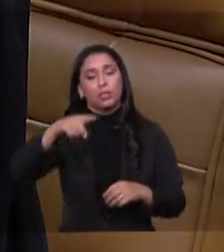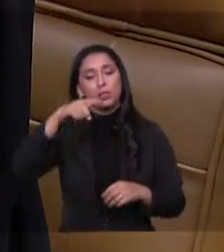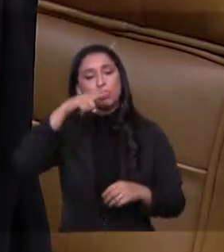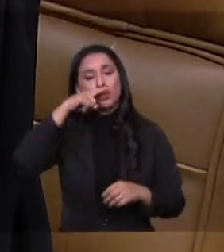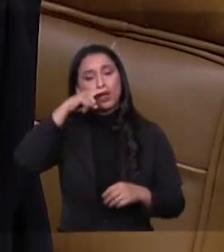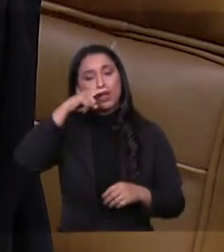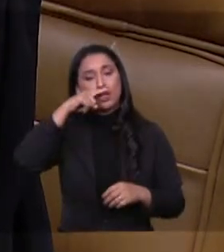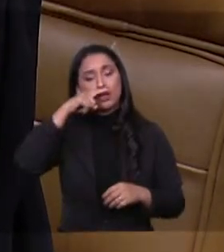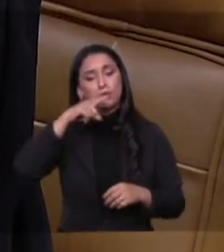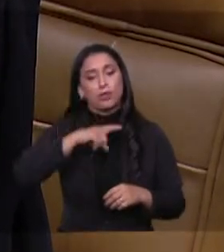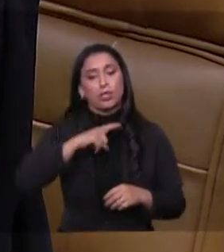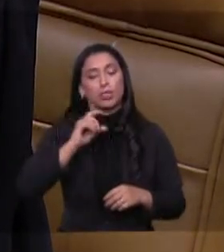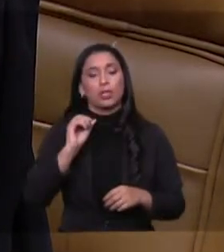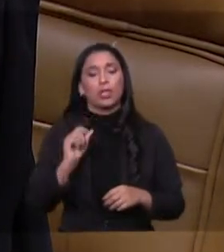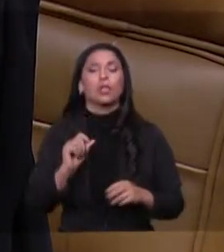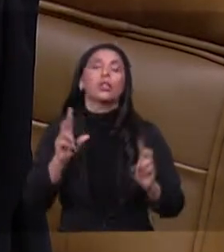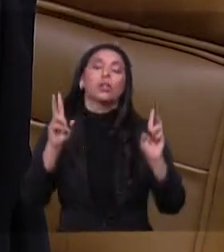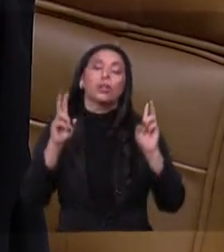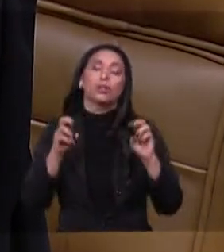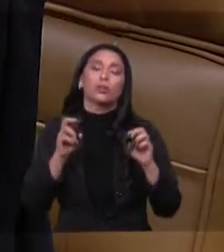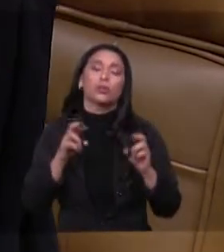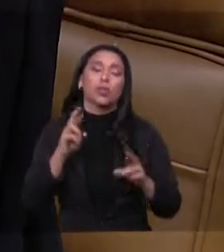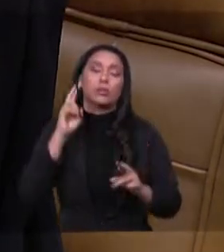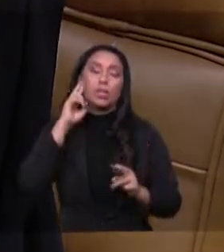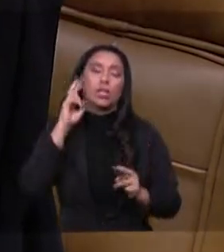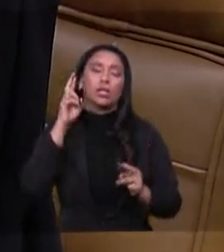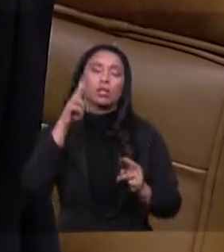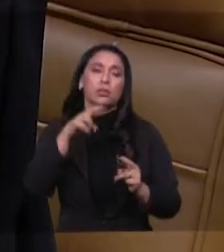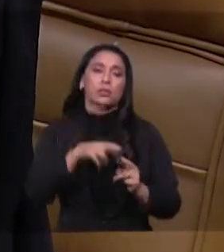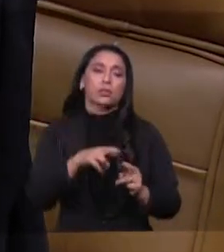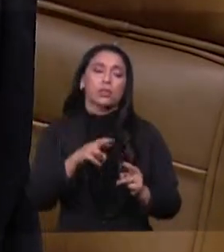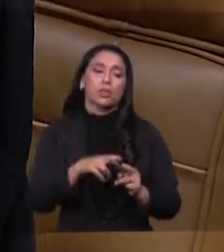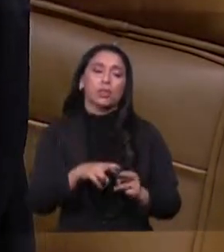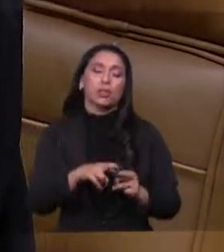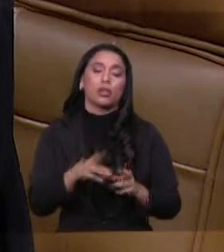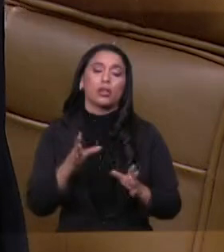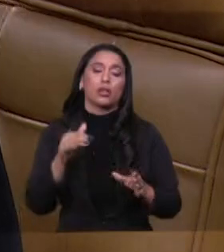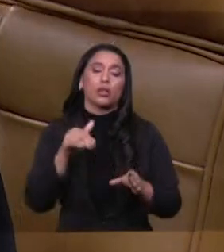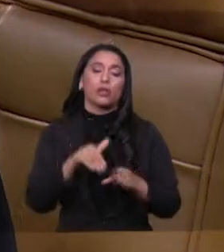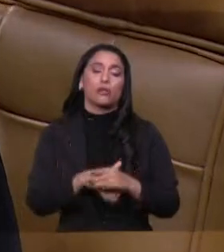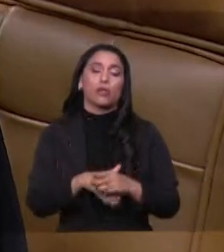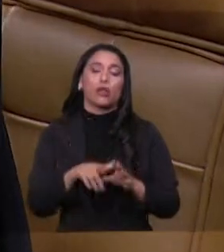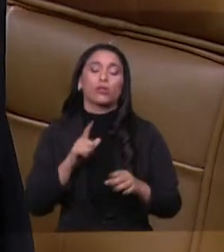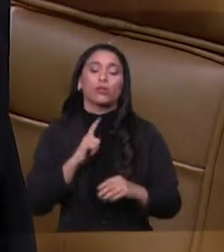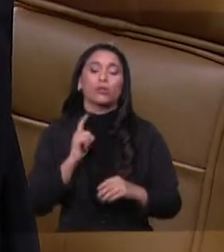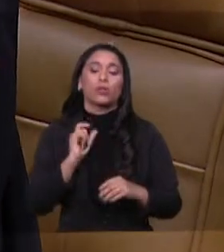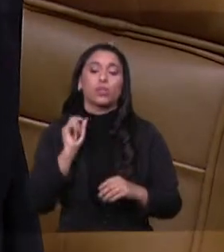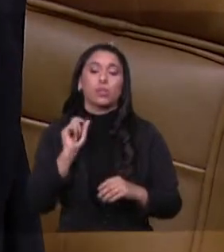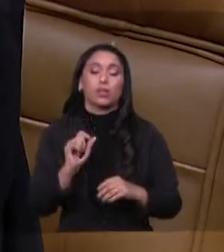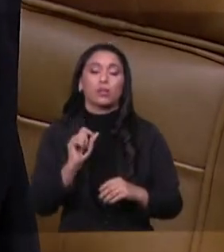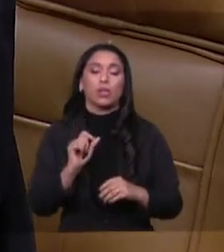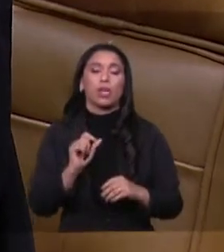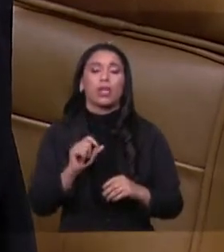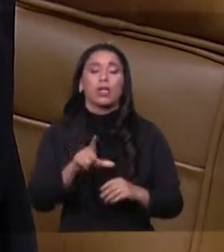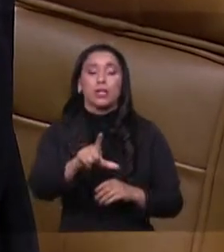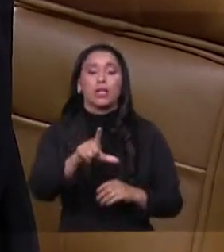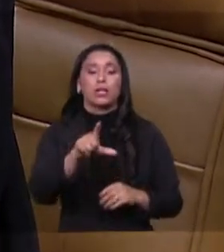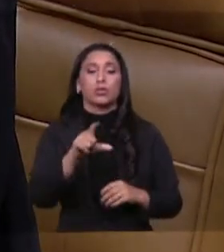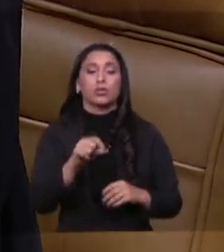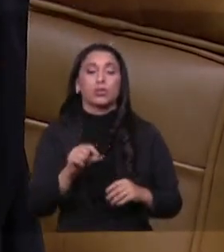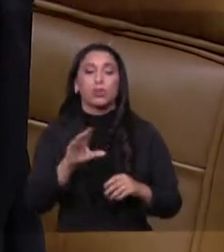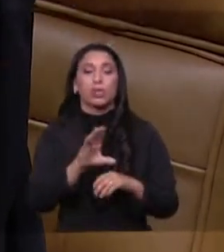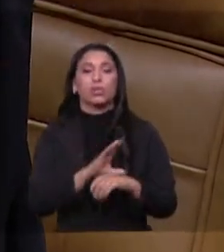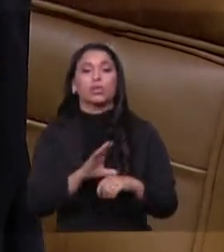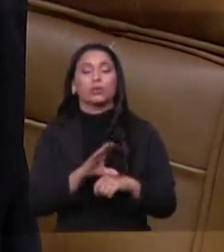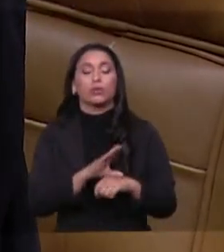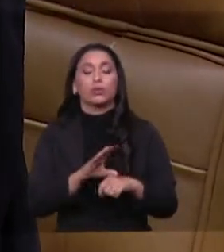Edson Fachin, quanto à racionalidade do cerne do seu voto, reafirmando que a escolha do constituinte